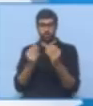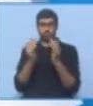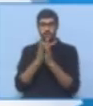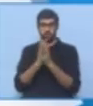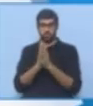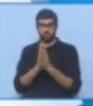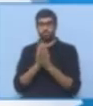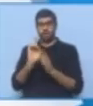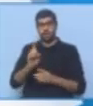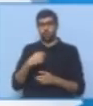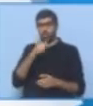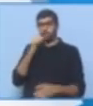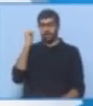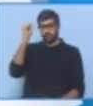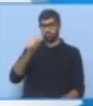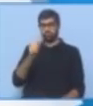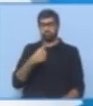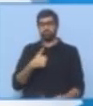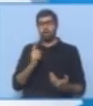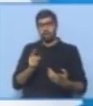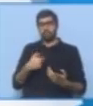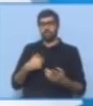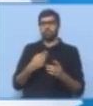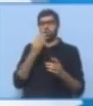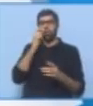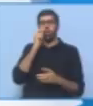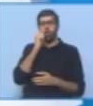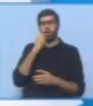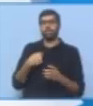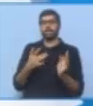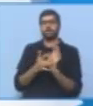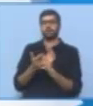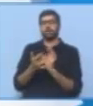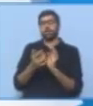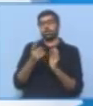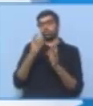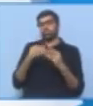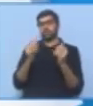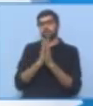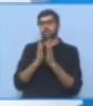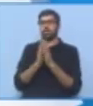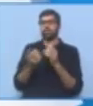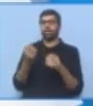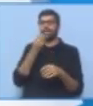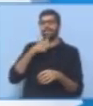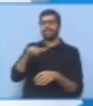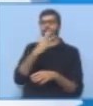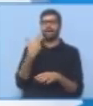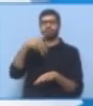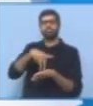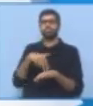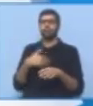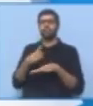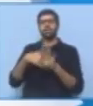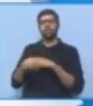Santo, lá está, que ele recebeu no batismo, é um homem que, com a força do Espírito Santo, andou na terra a fazer o bem. Ponto